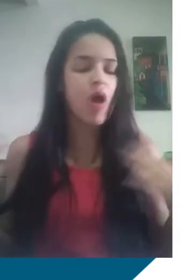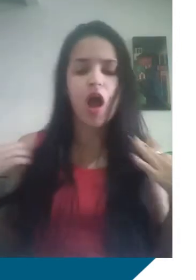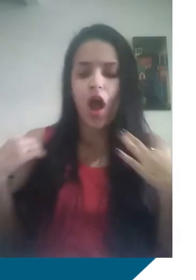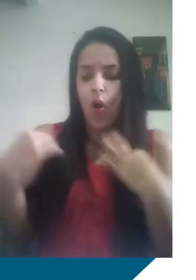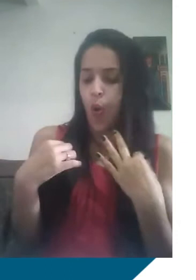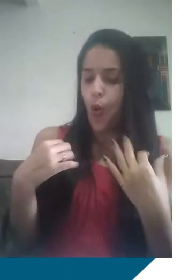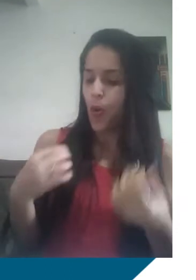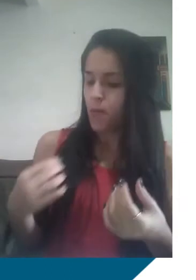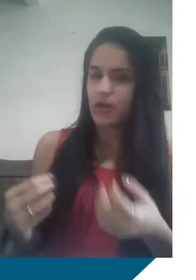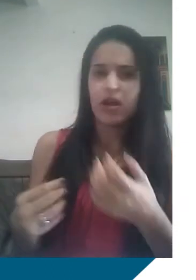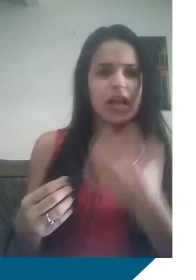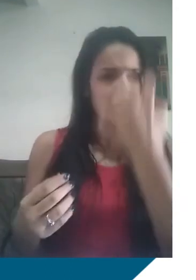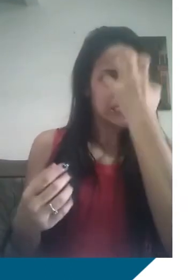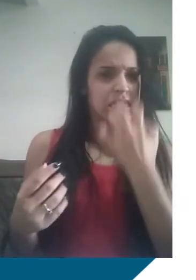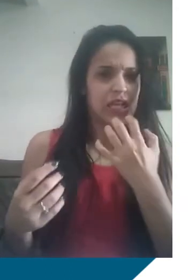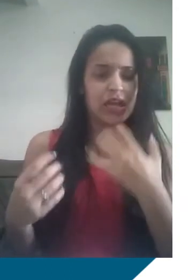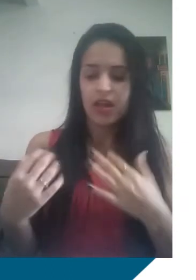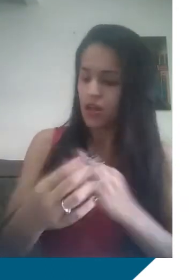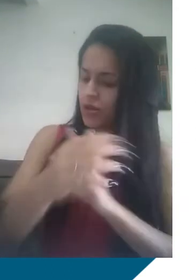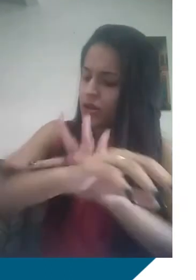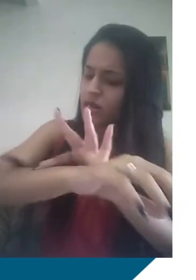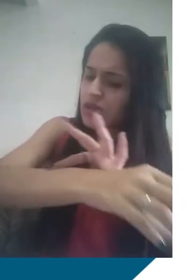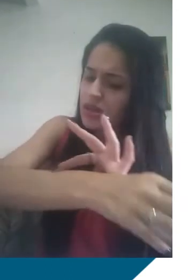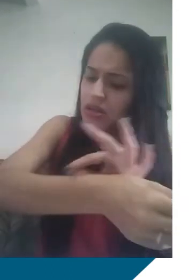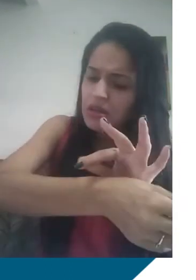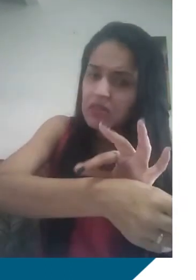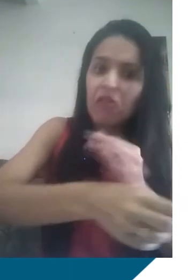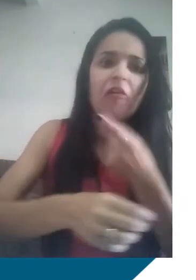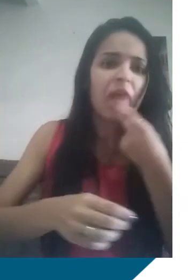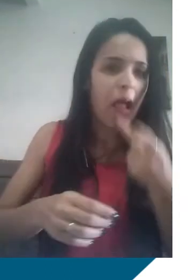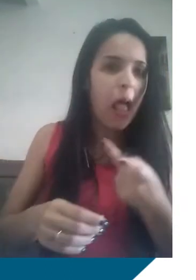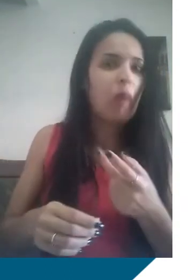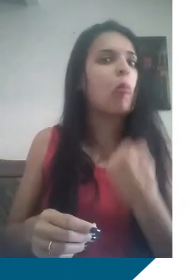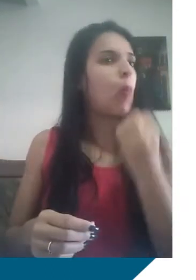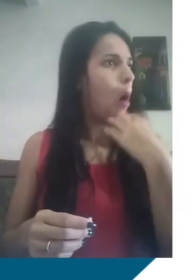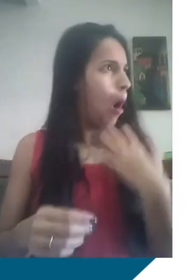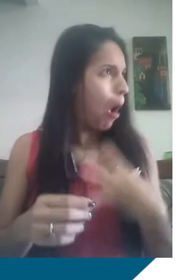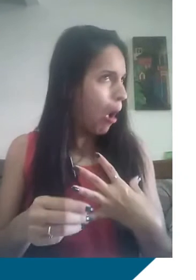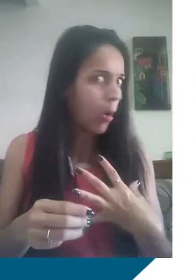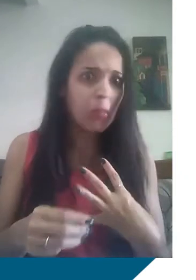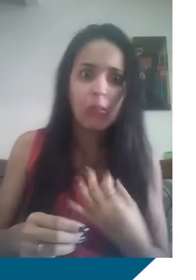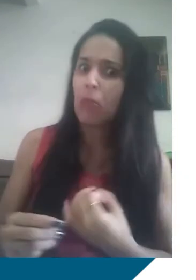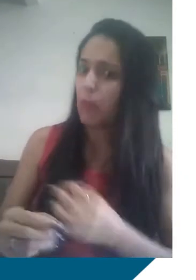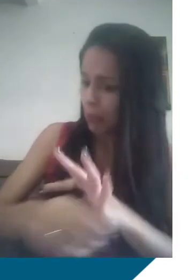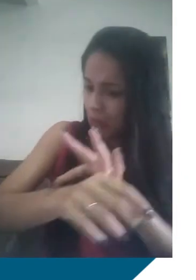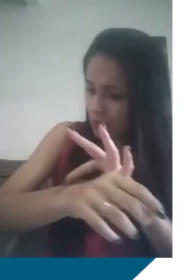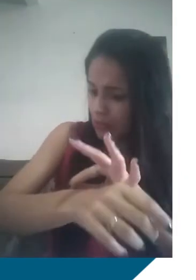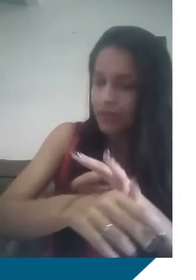macaco. Examinavam-nos sérias, achavam o pano e os aviamentos de qualidade superior, o feitio